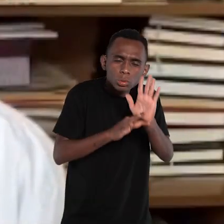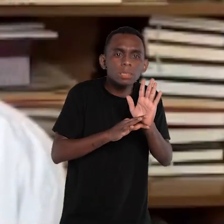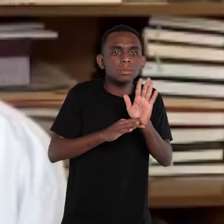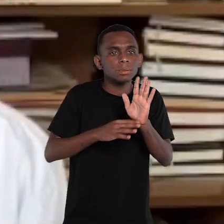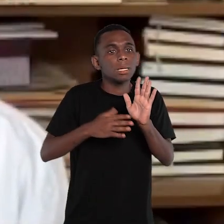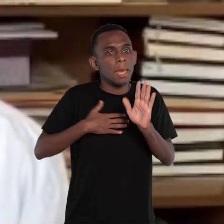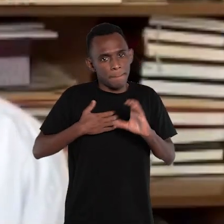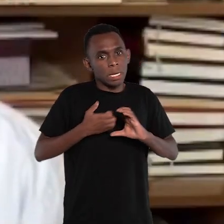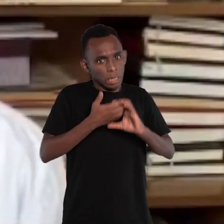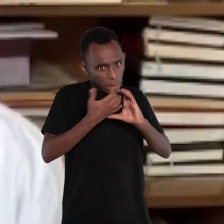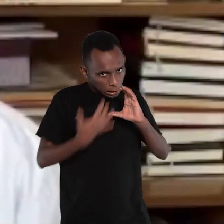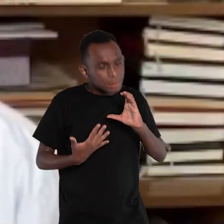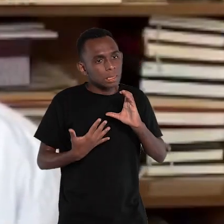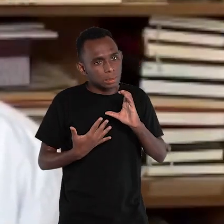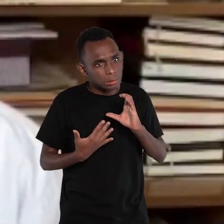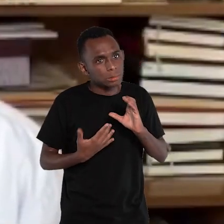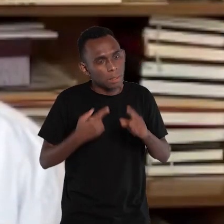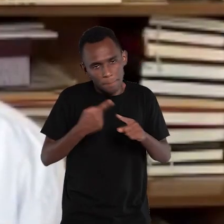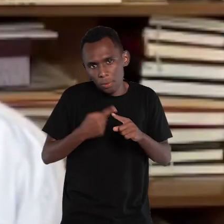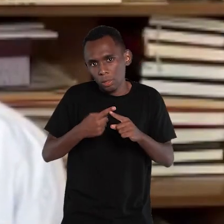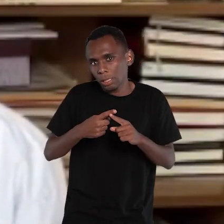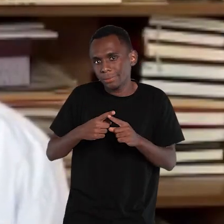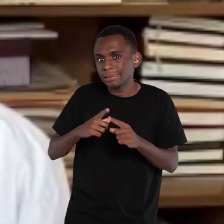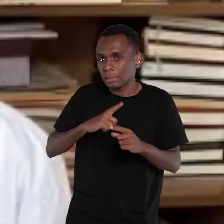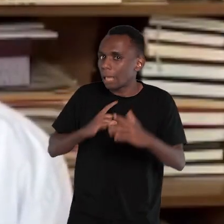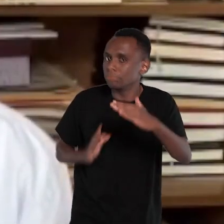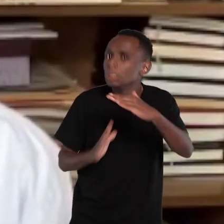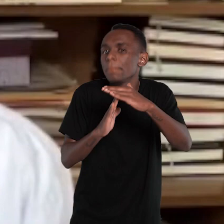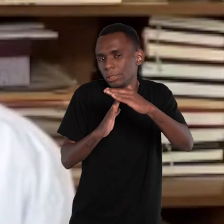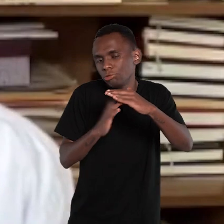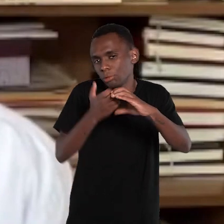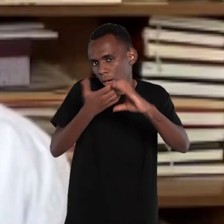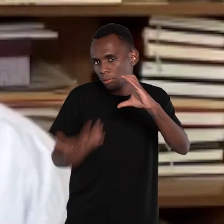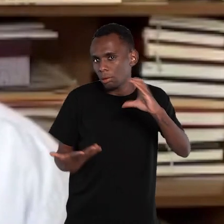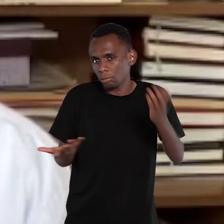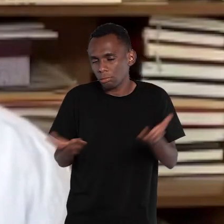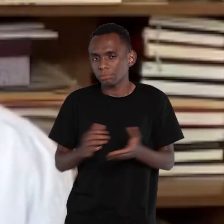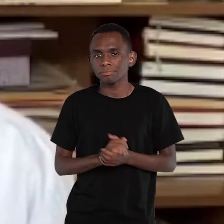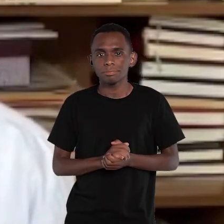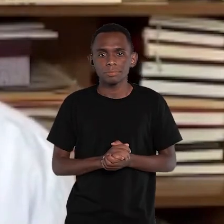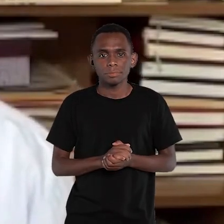é uma questão de estilo e uma questão de limite, porque todo estilo é um limite.